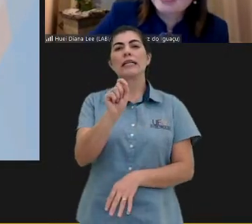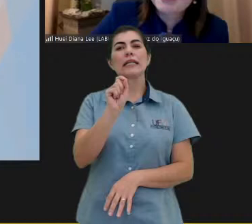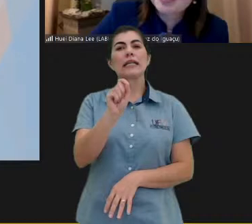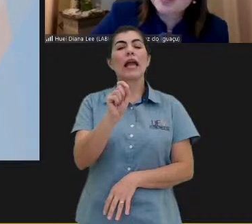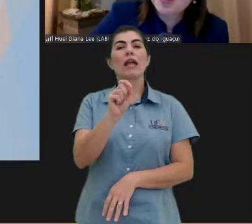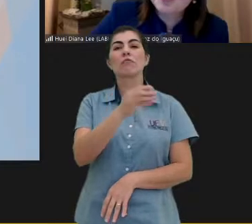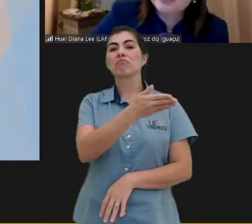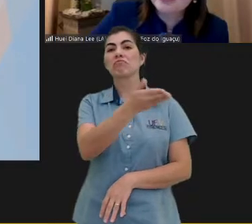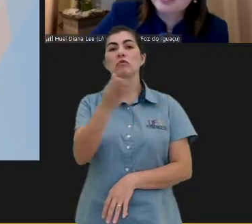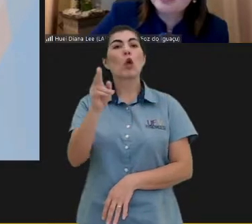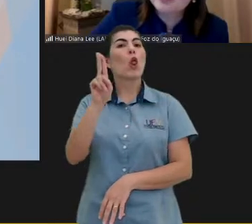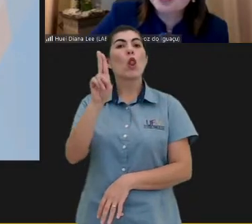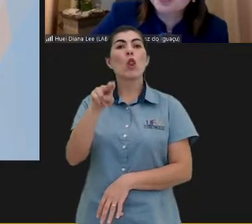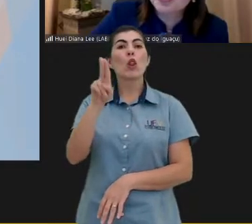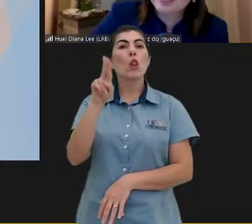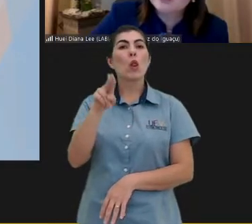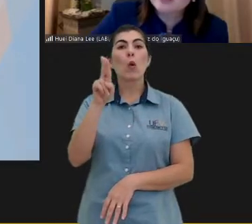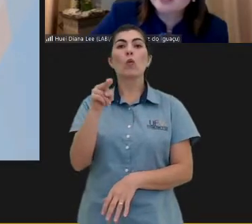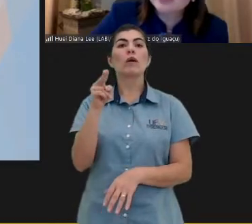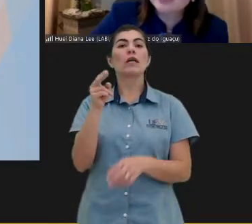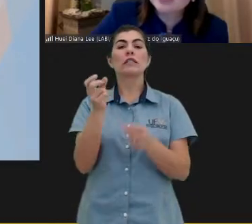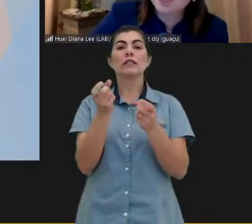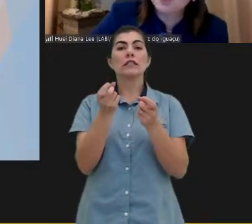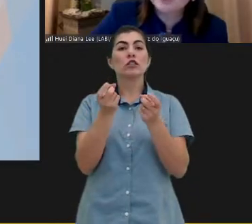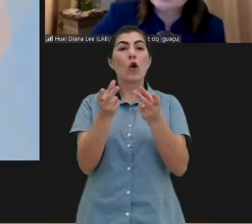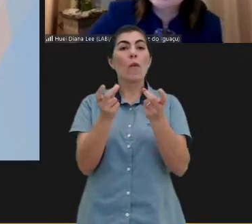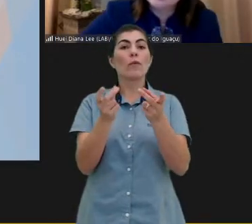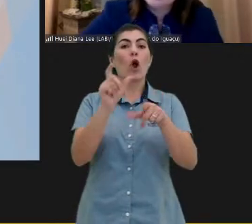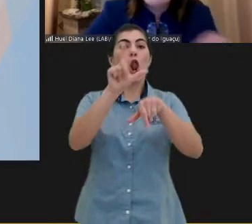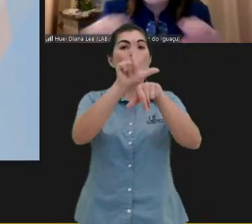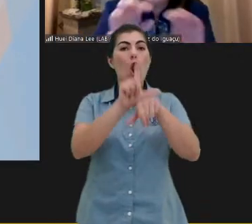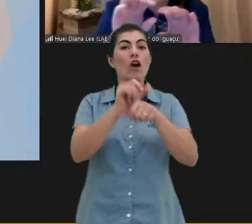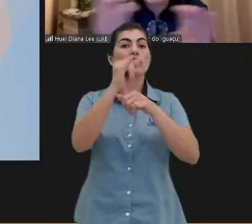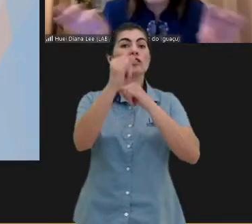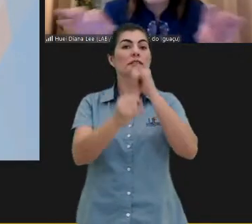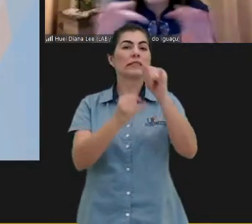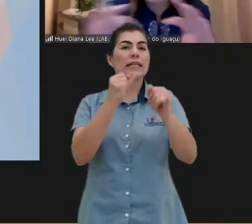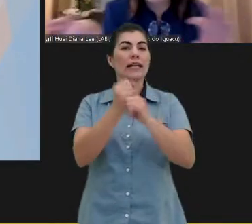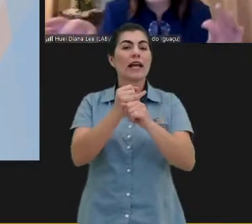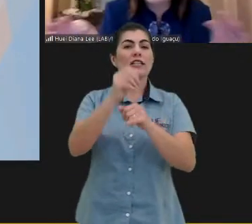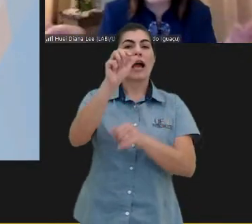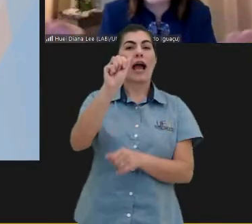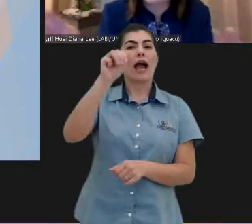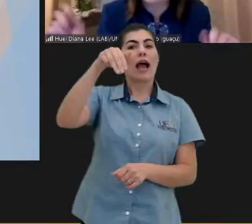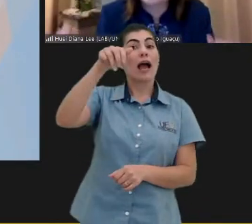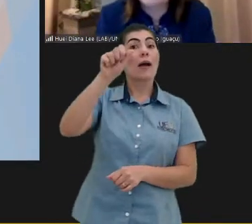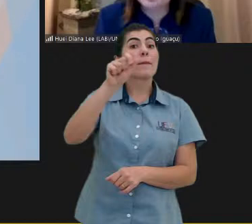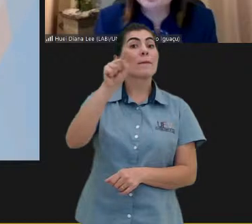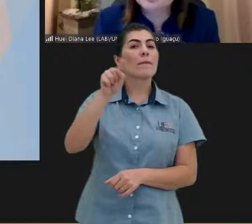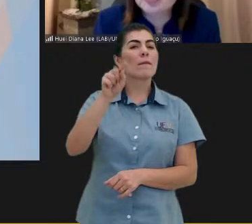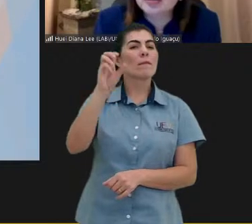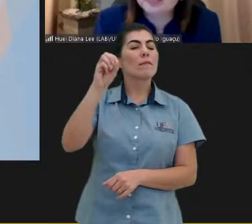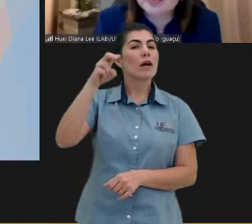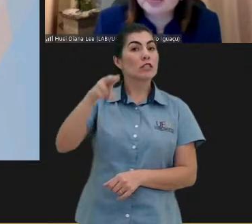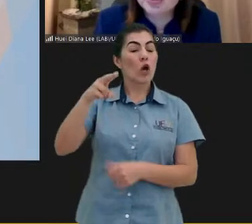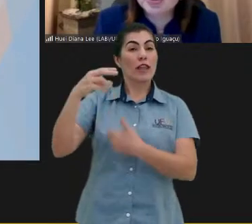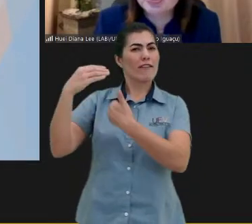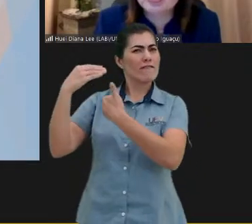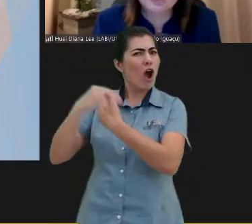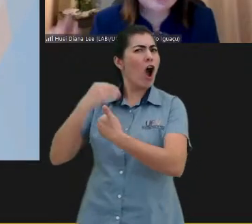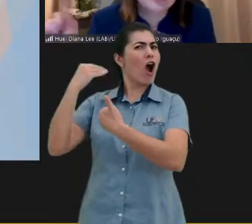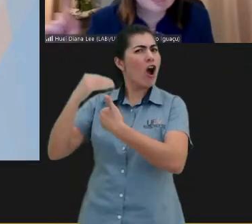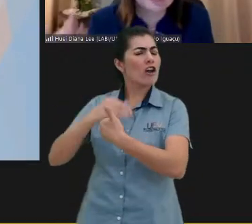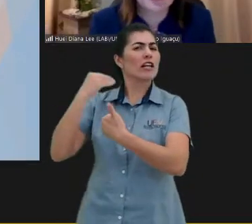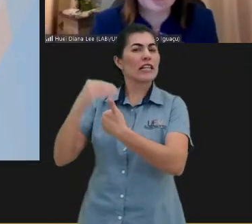nunca fez uma compra na Amazon ou qualquer site de compras e recebeu um monte de recomendações de produtos que talvez a